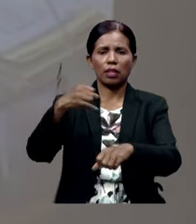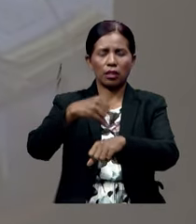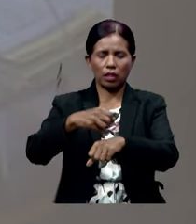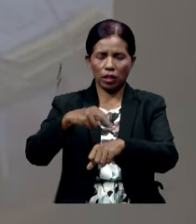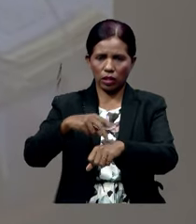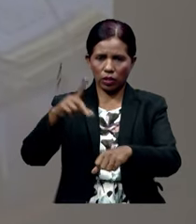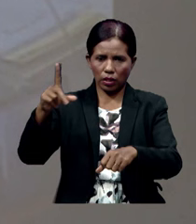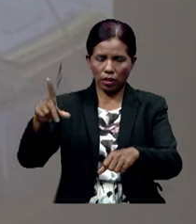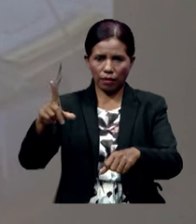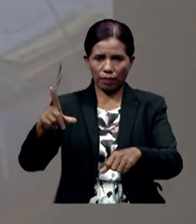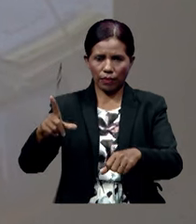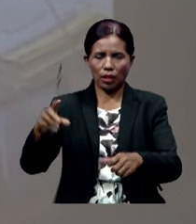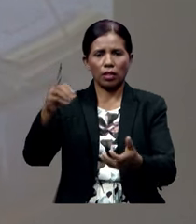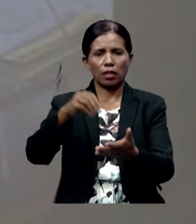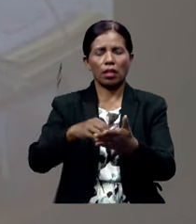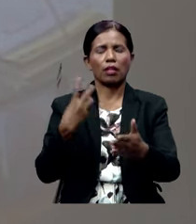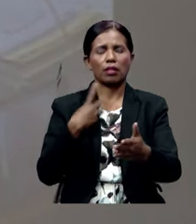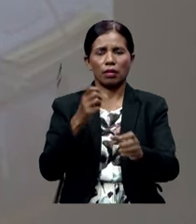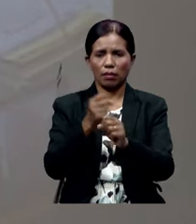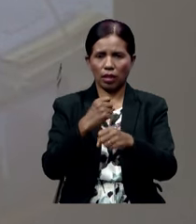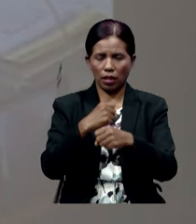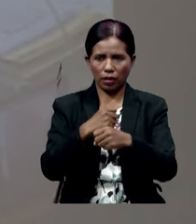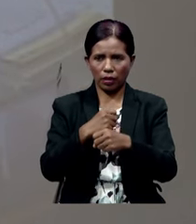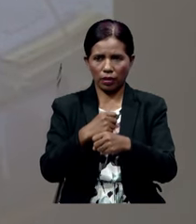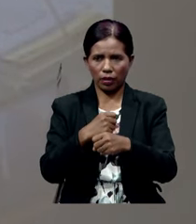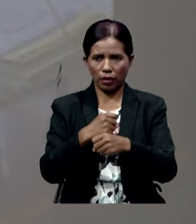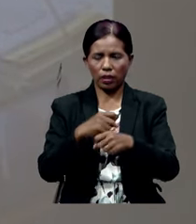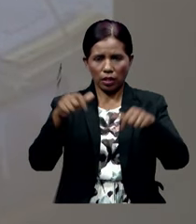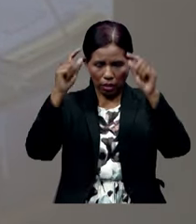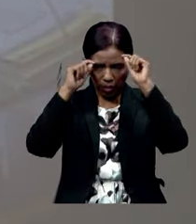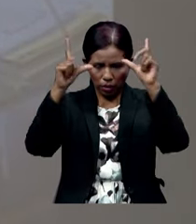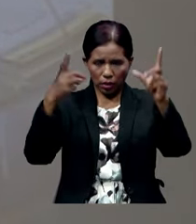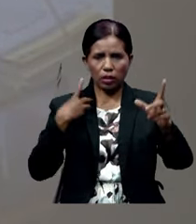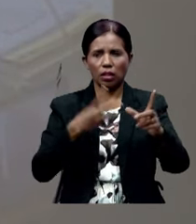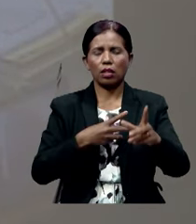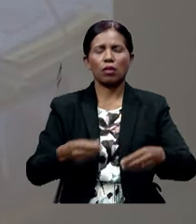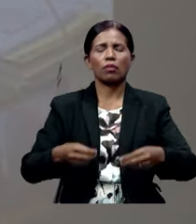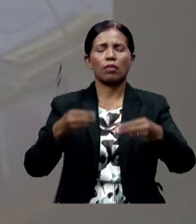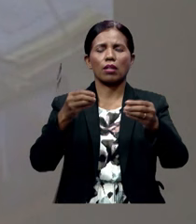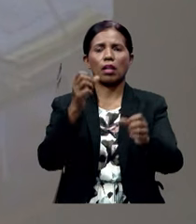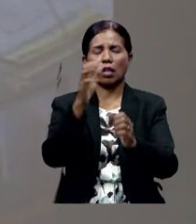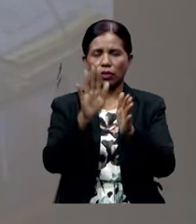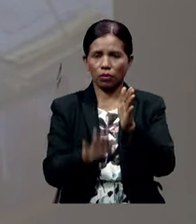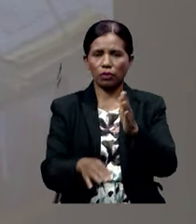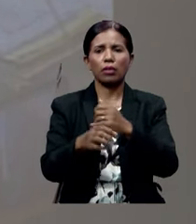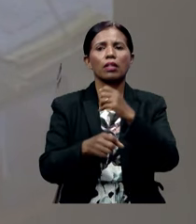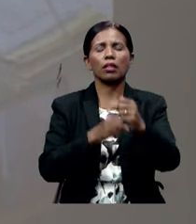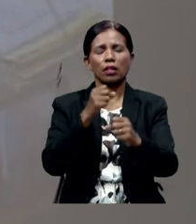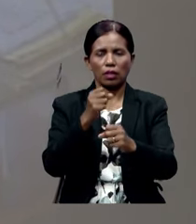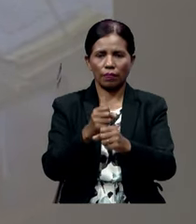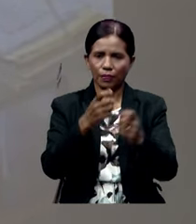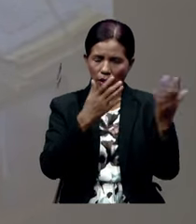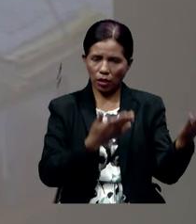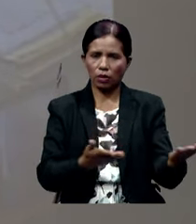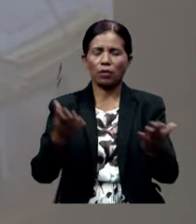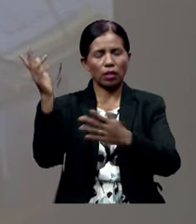internacionalmente proibido at bele halo maka iha Timor Leste ita fofal indulto nemos lori